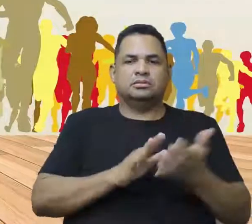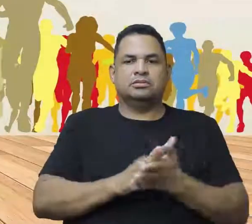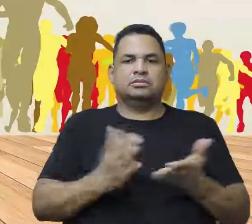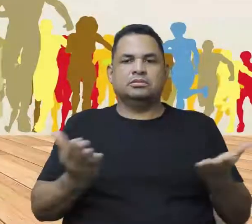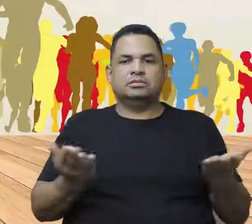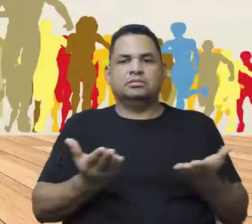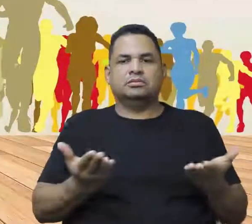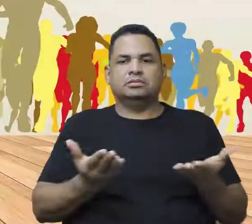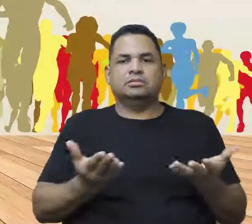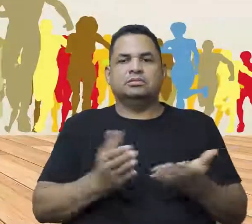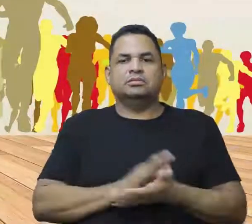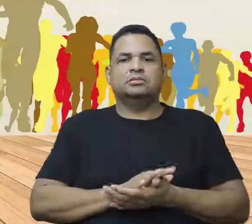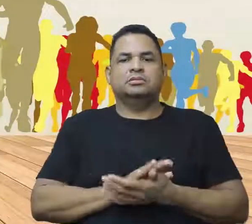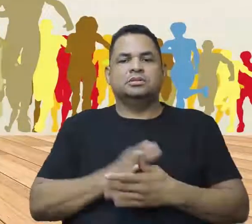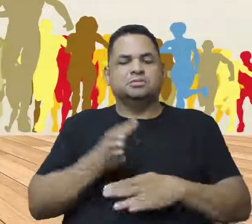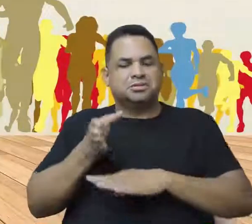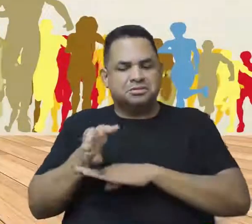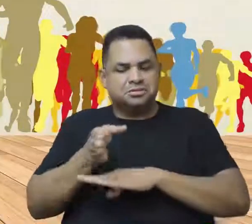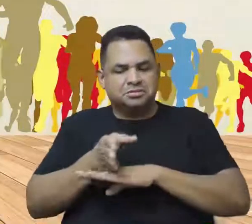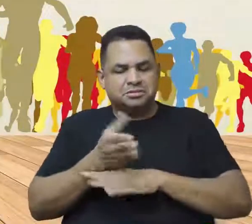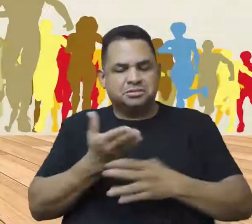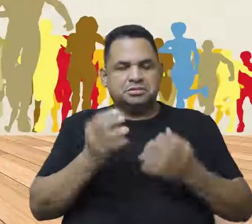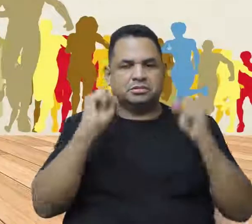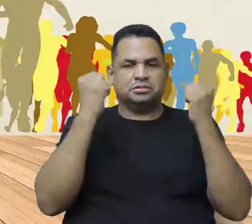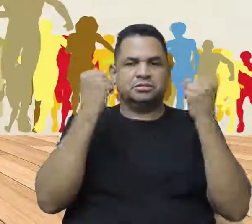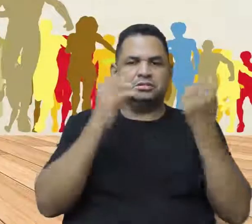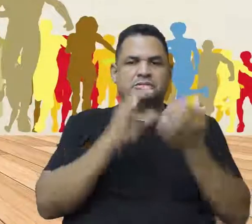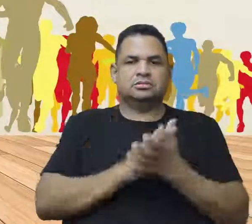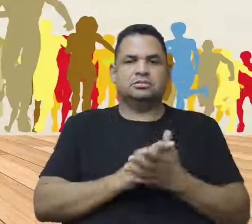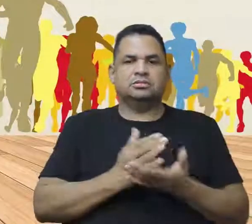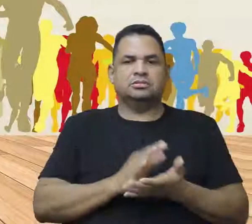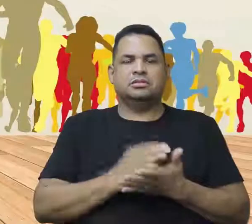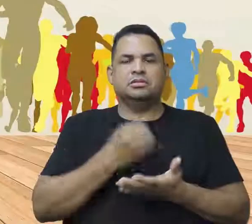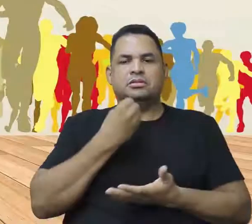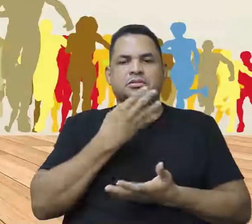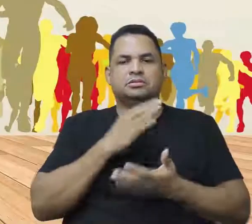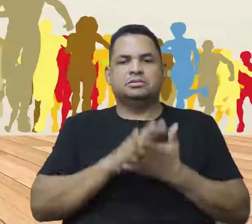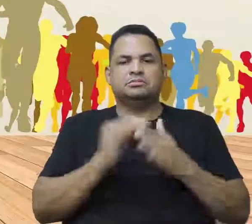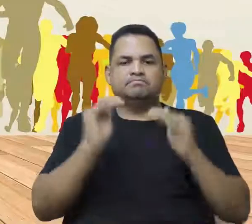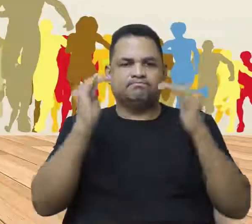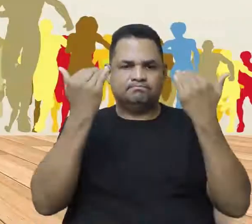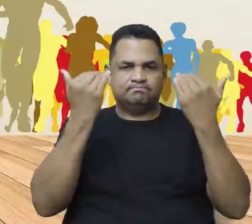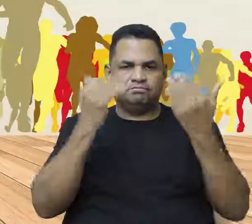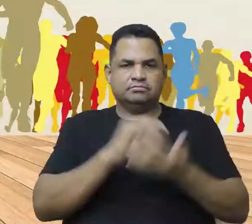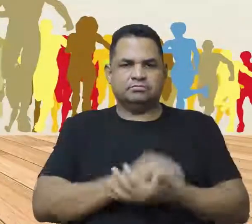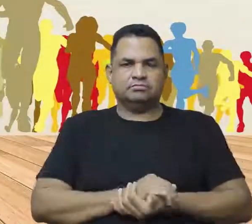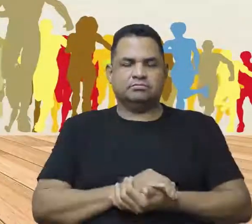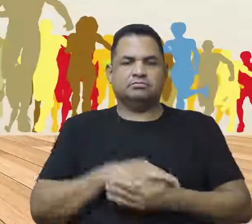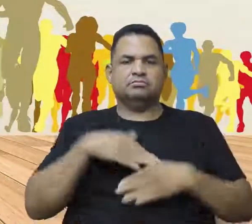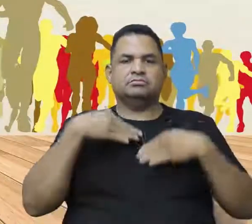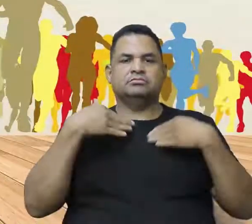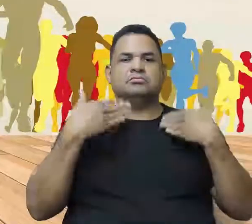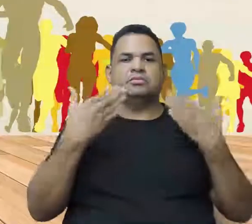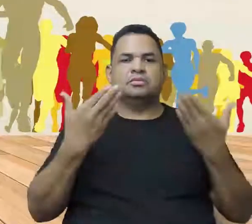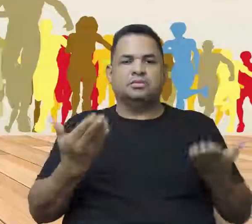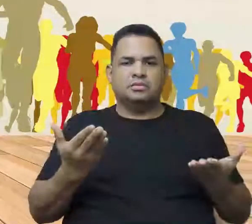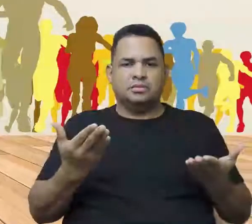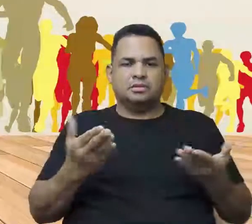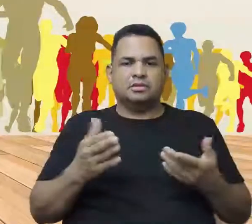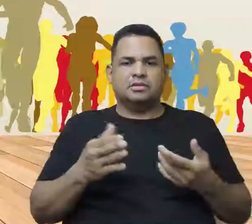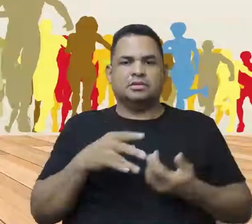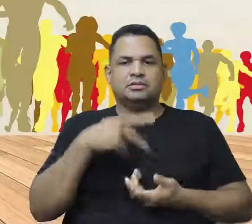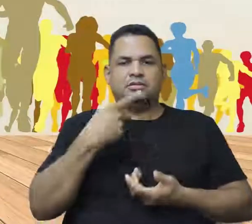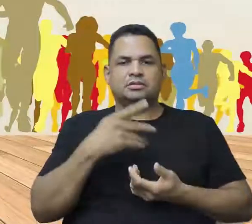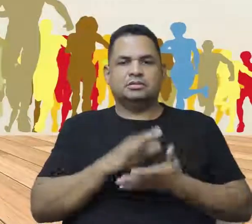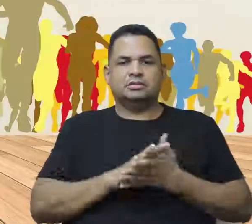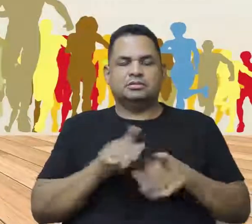mais aprofundado, né? Mais direcionado em educação física. Então é bom você ficar ligado, ficar esperto. E ó, quando a gente fala assim também, não